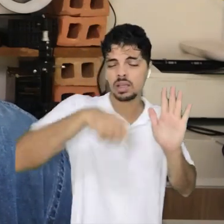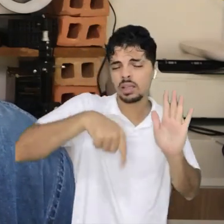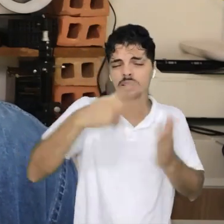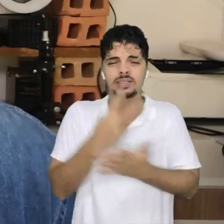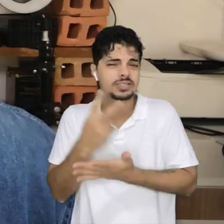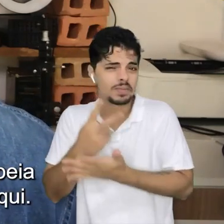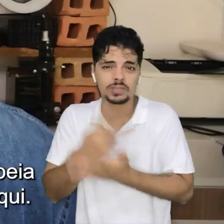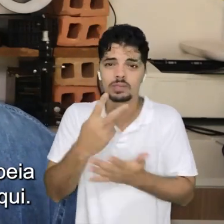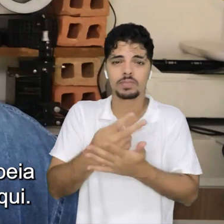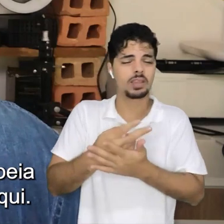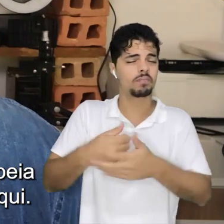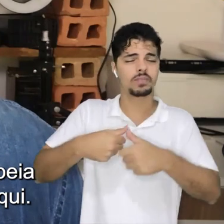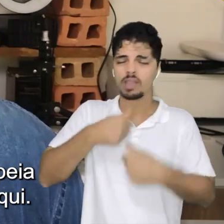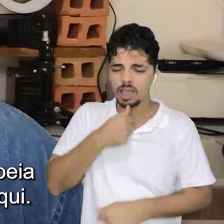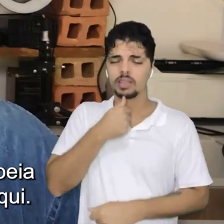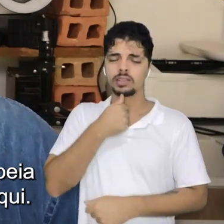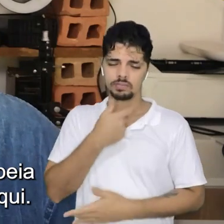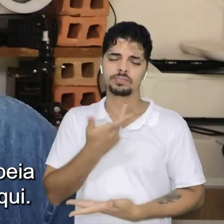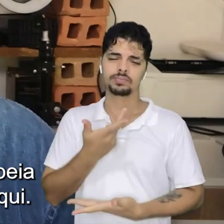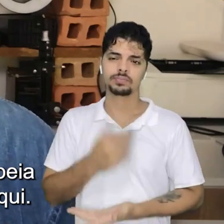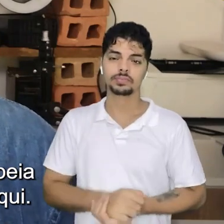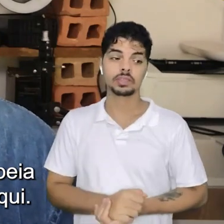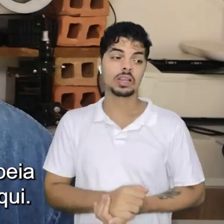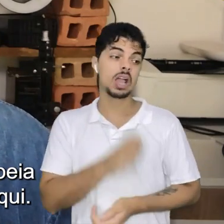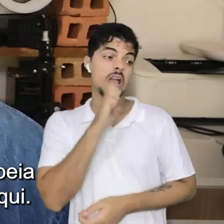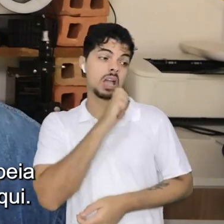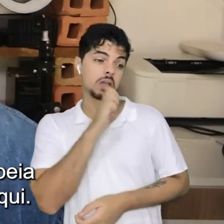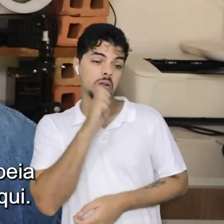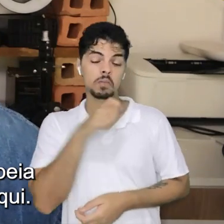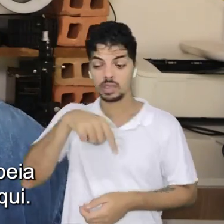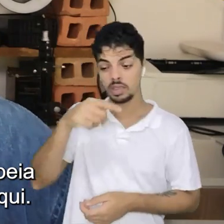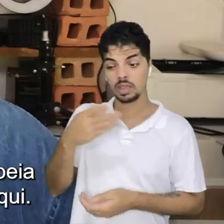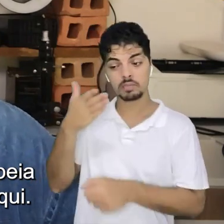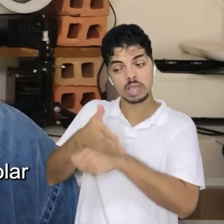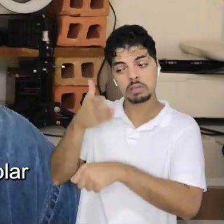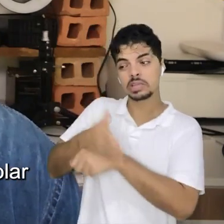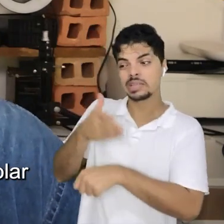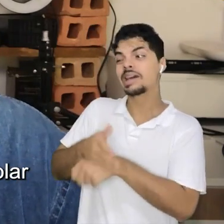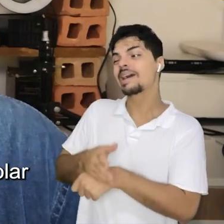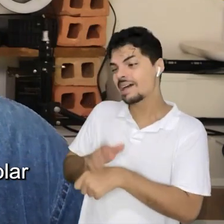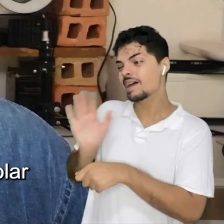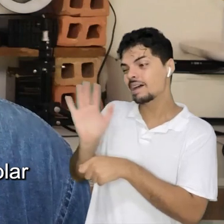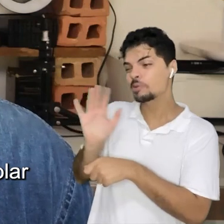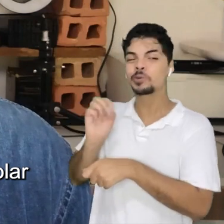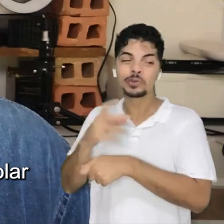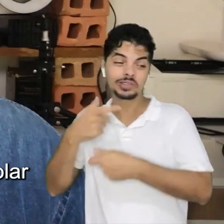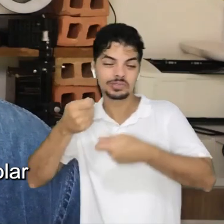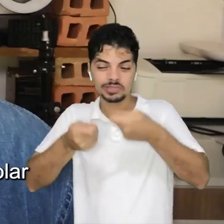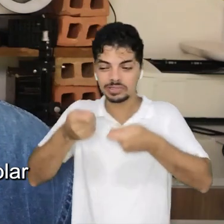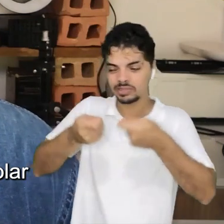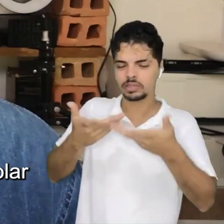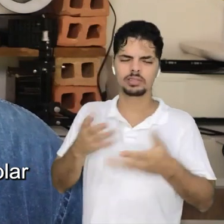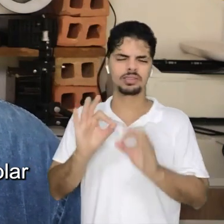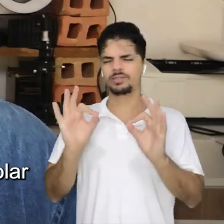receptores ou espectadores dos acontecimentos da história europeia que simplesmente repercutem por aqui é notório